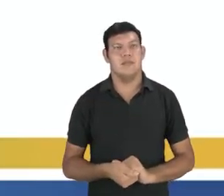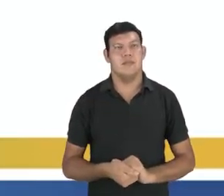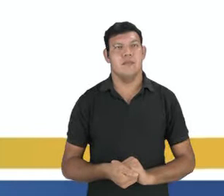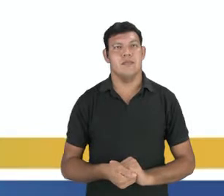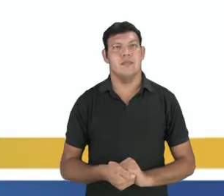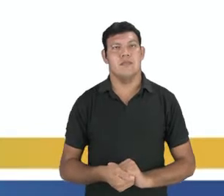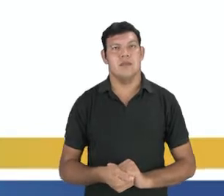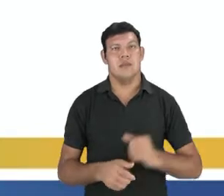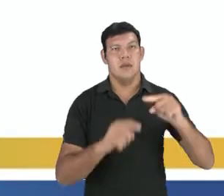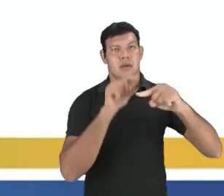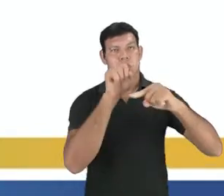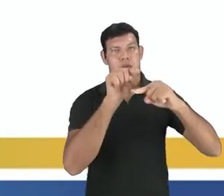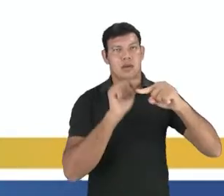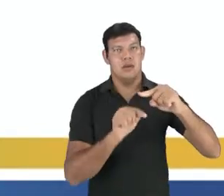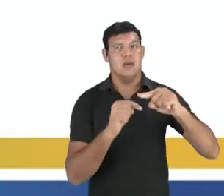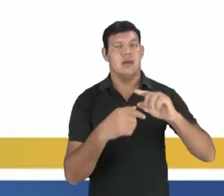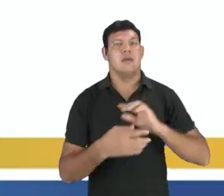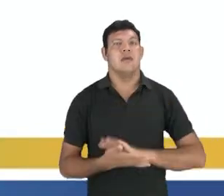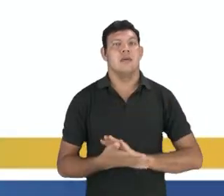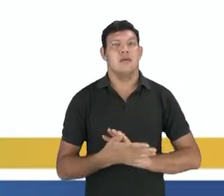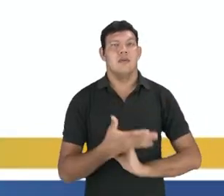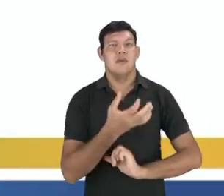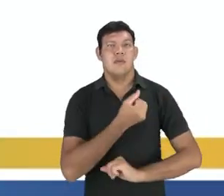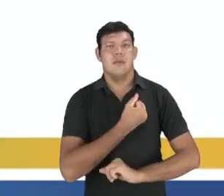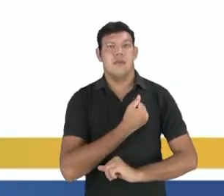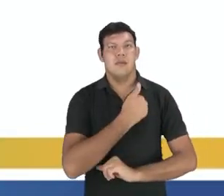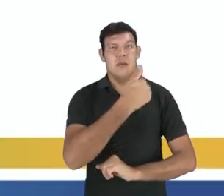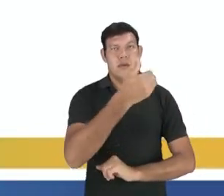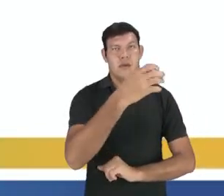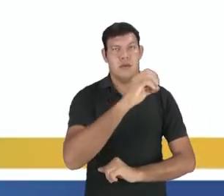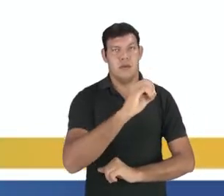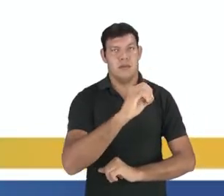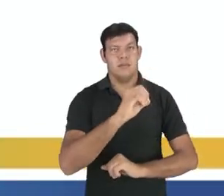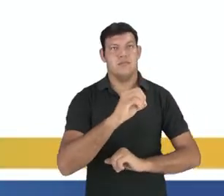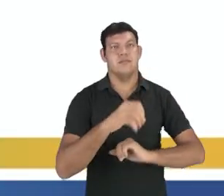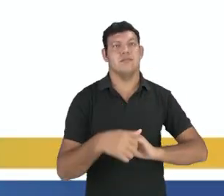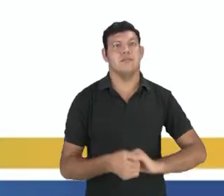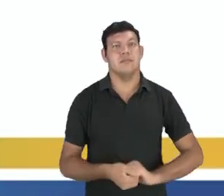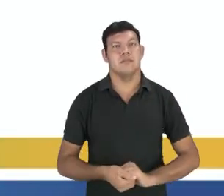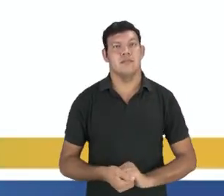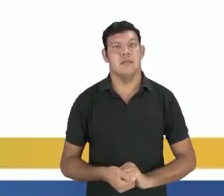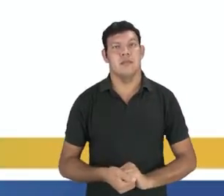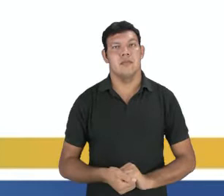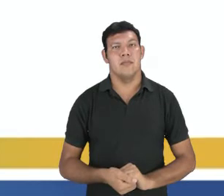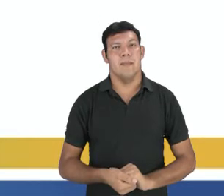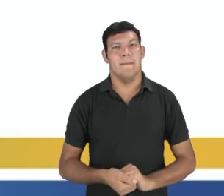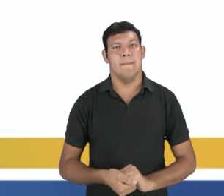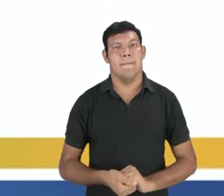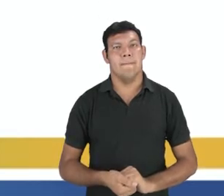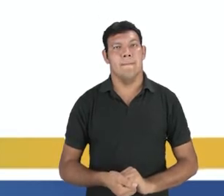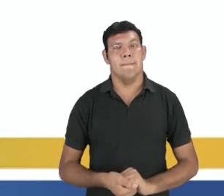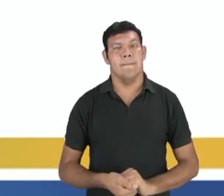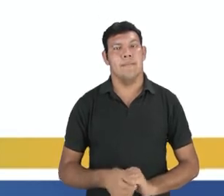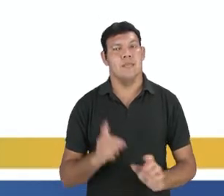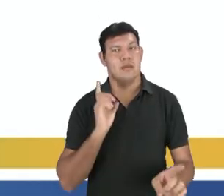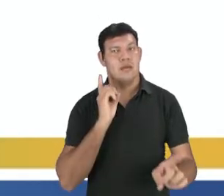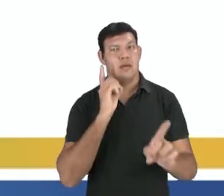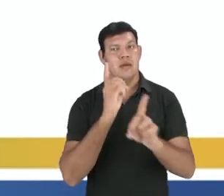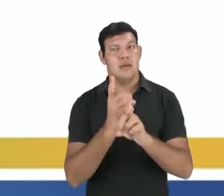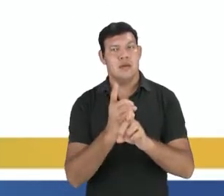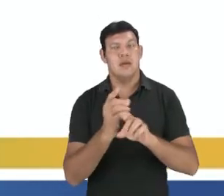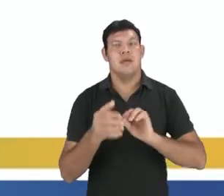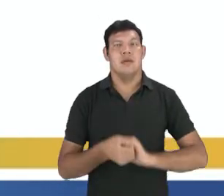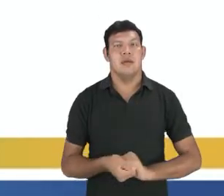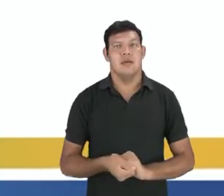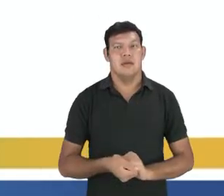Próximo. Quais os divisores comuns entre 10... quais os divisores comuns entre 10, 15 e 20, né? Aí, só